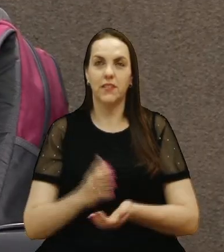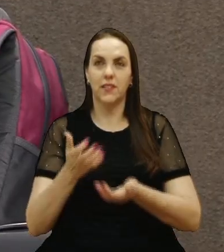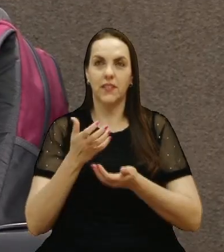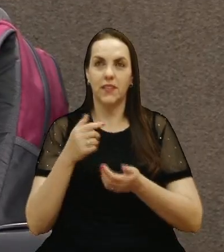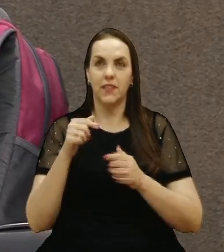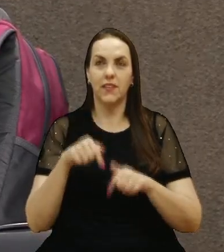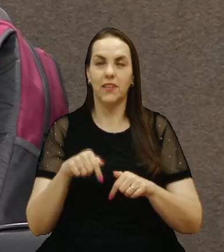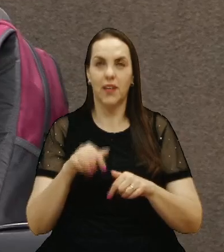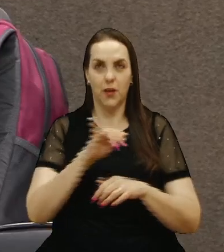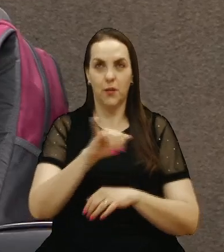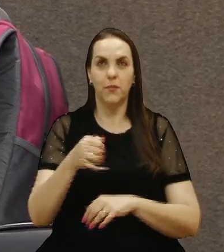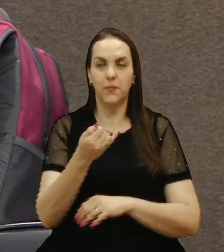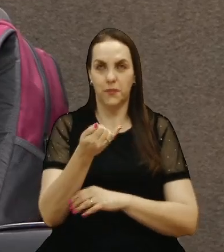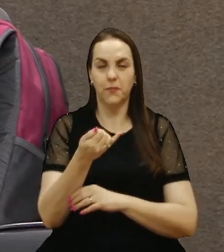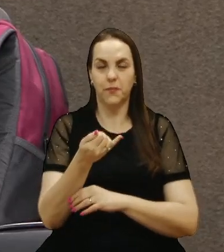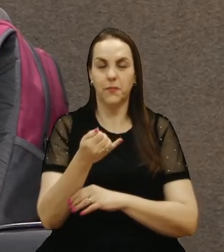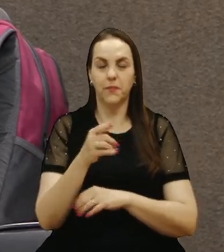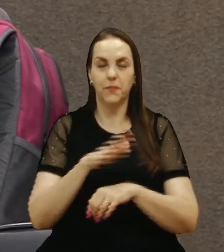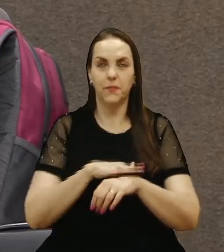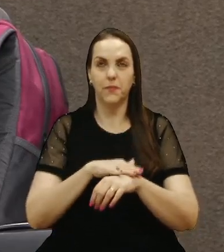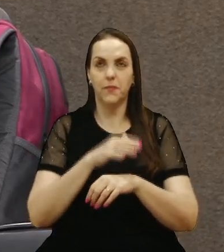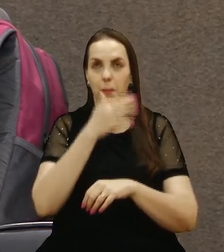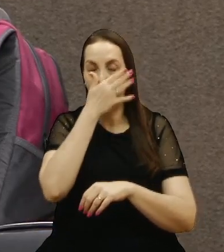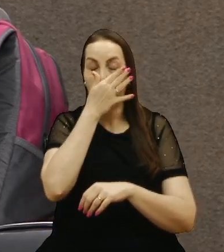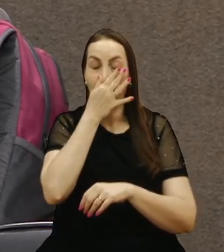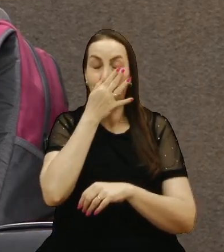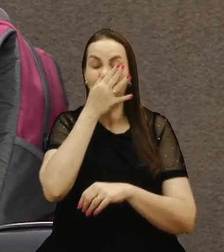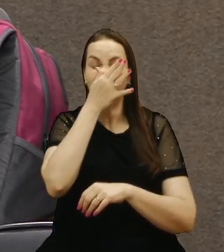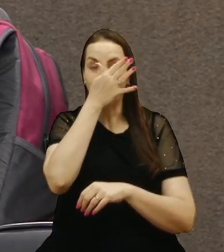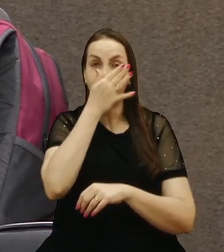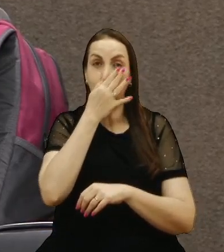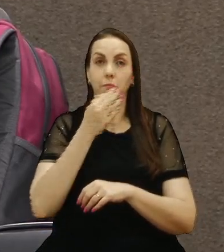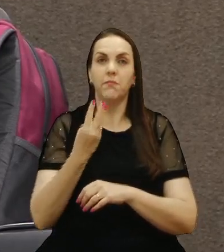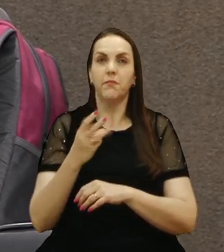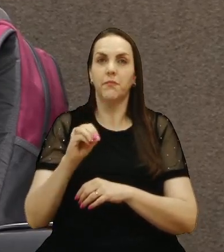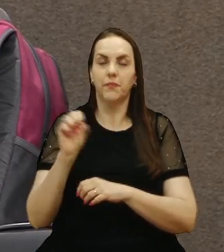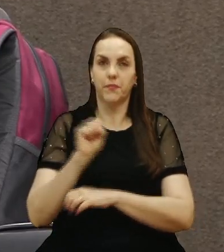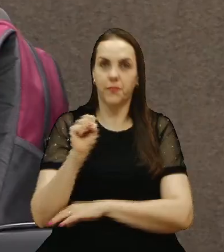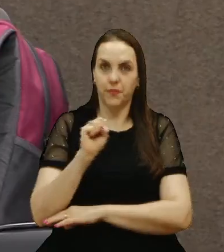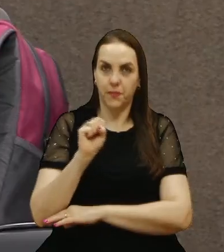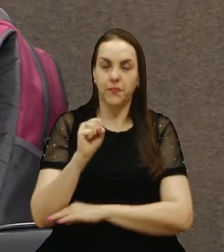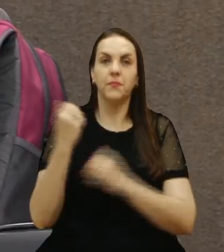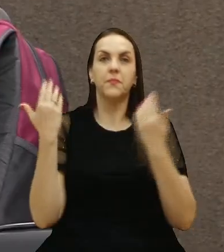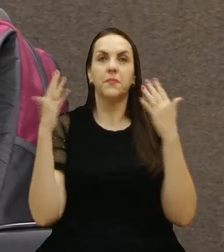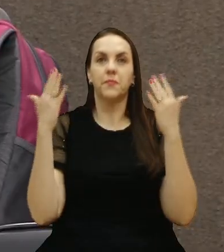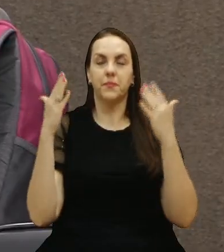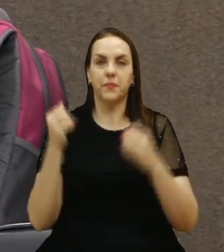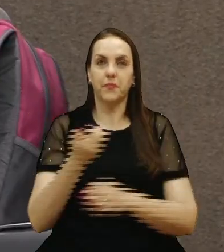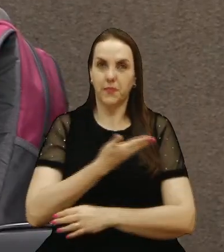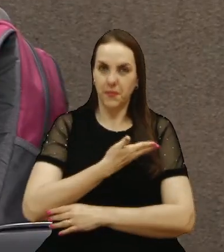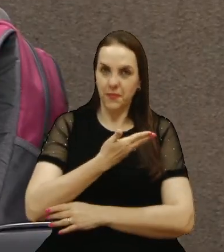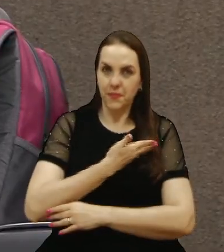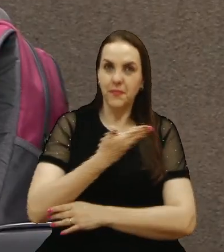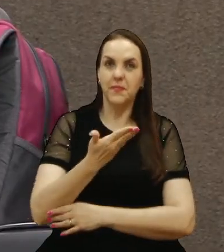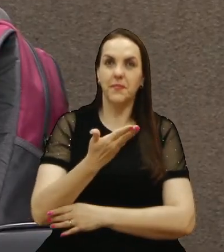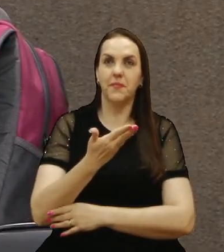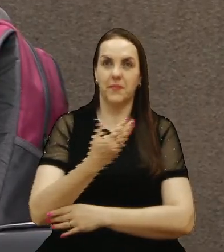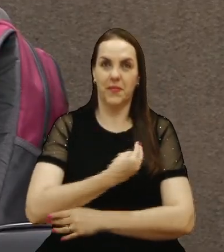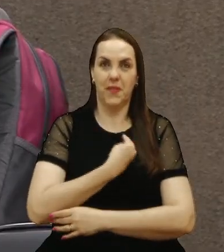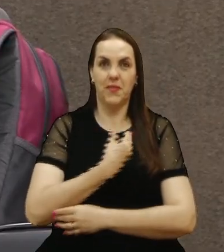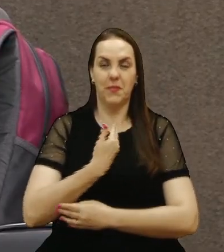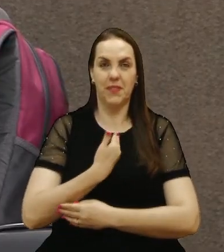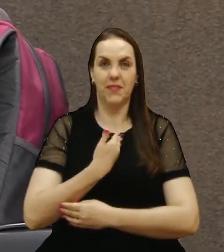aproveitar esse tempo que eu tenho aqui para 30 segundos para parabenizar um grande amigo que eu tenho, que a vida me deu,